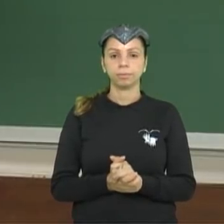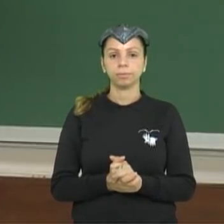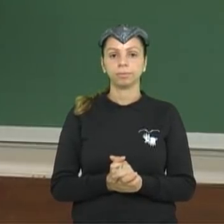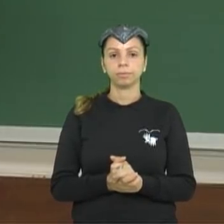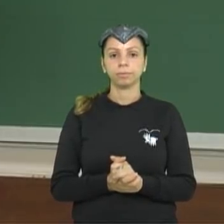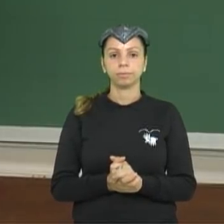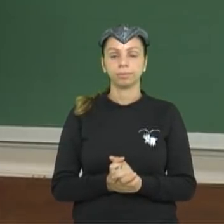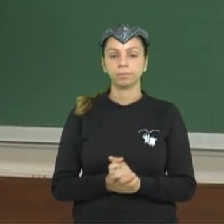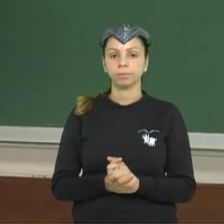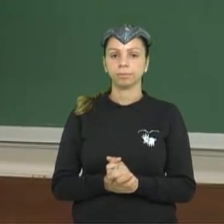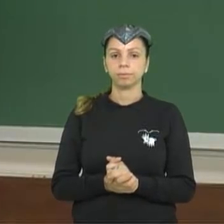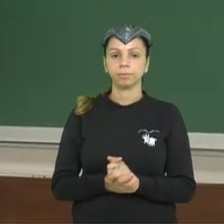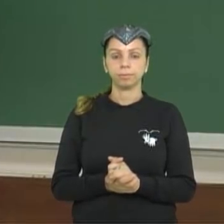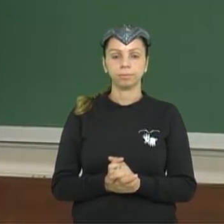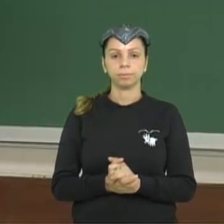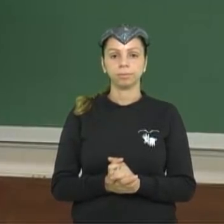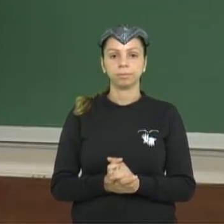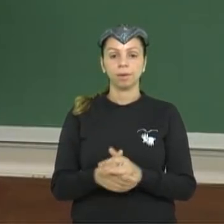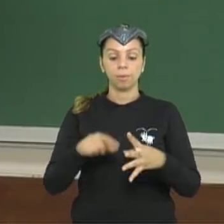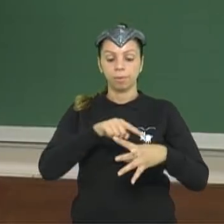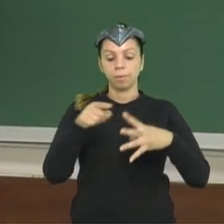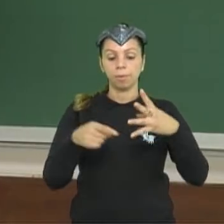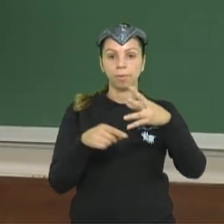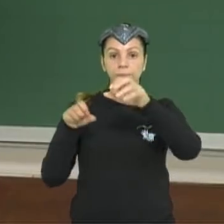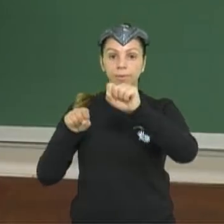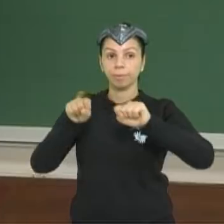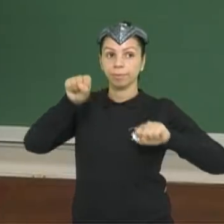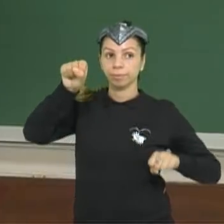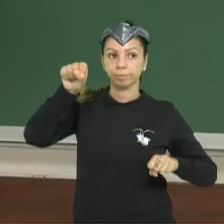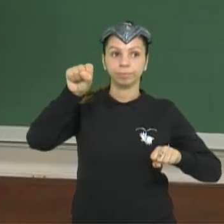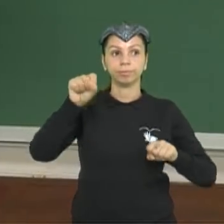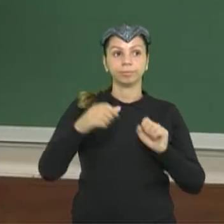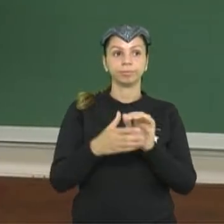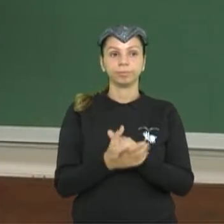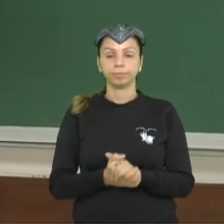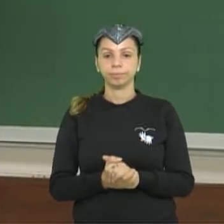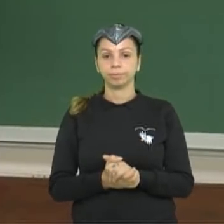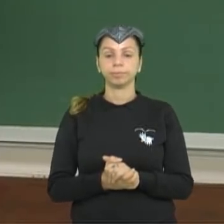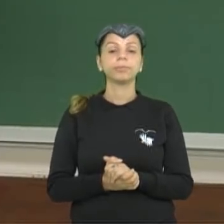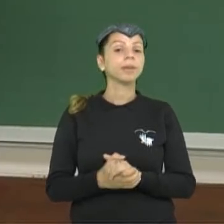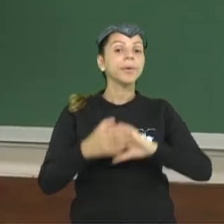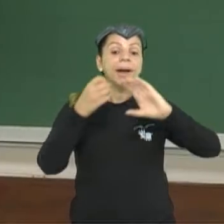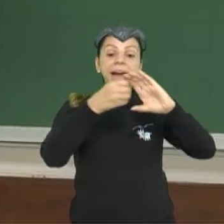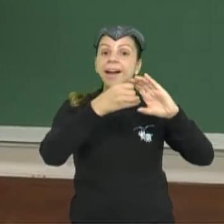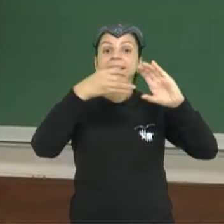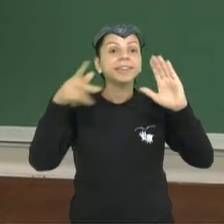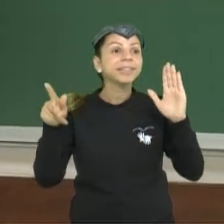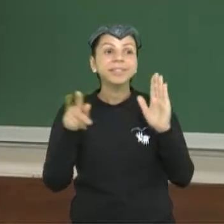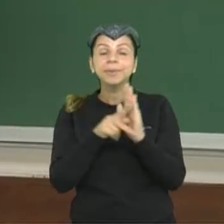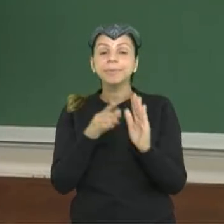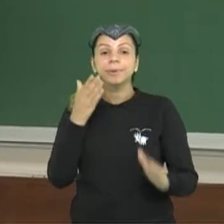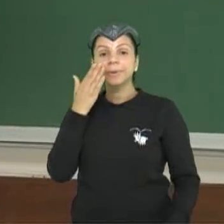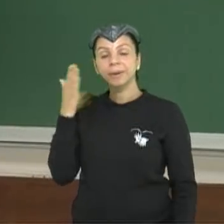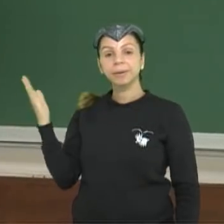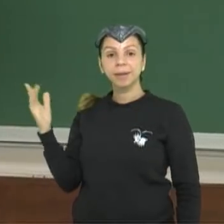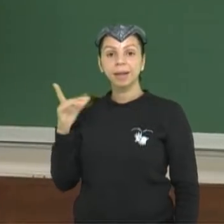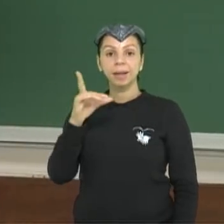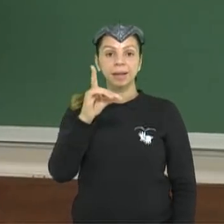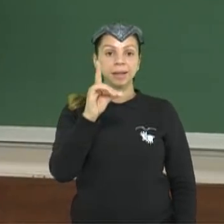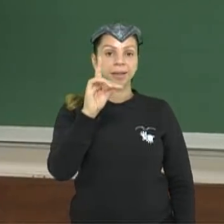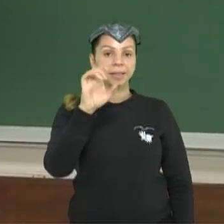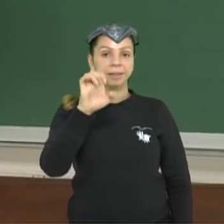quarto super-herói do dia, que é o Daredevil. Quais são as características dele? Olha lá,